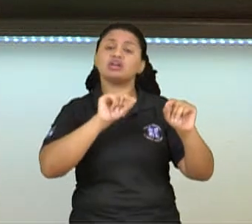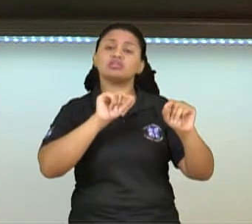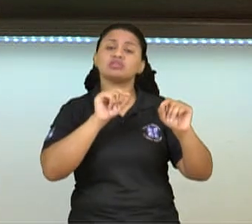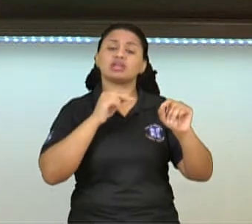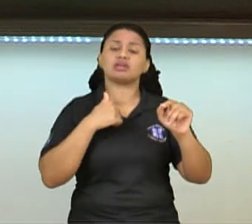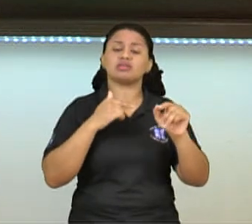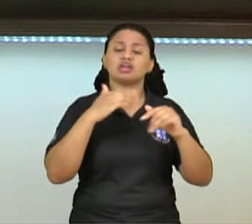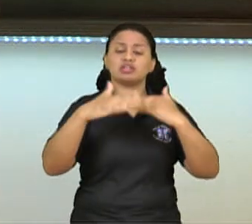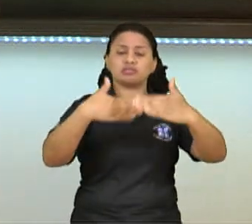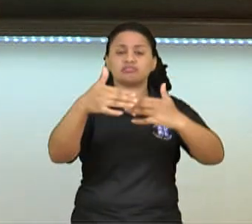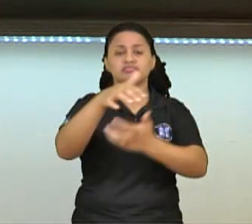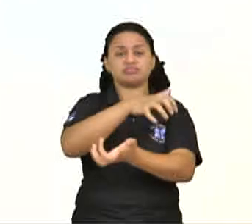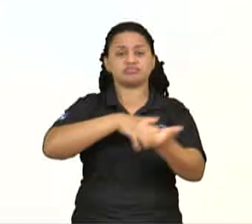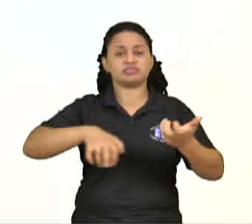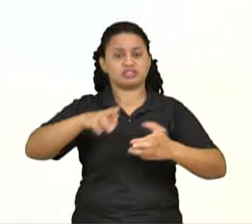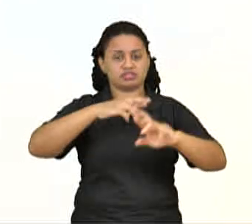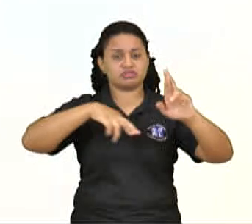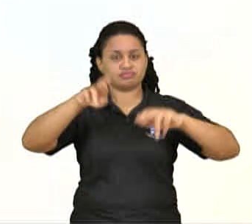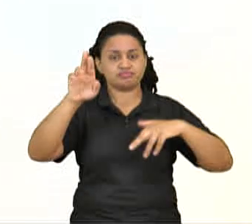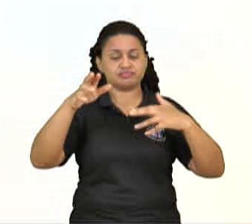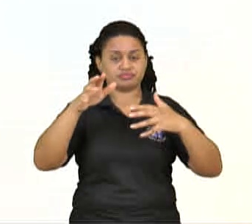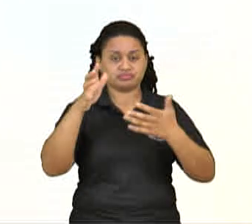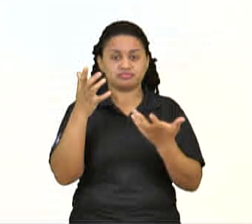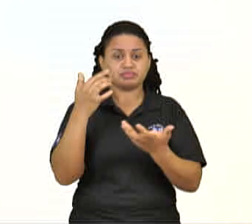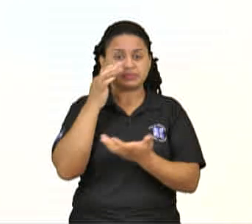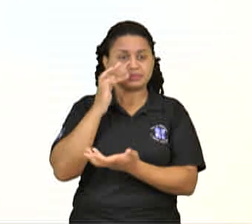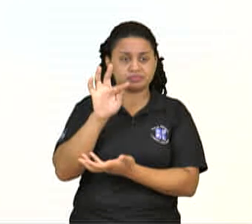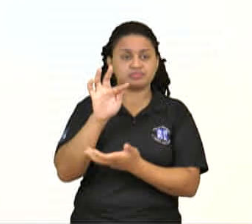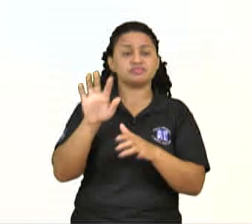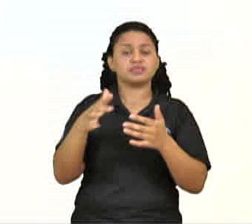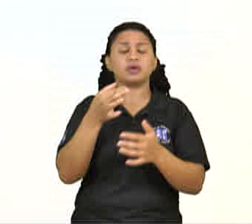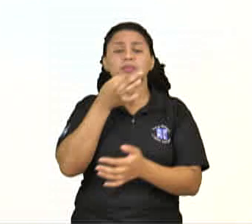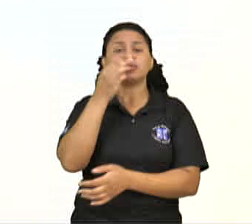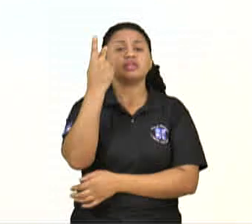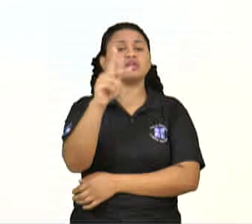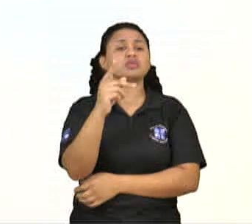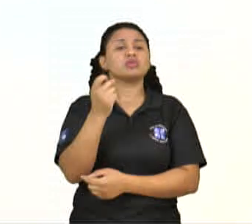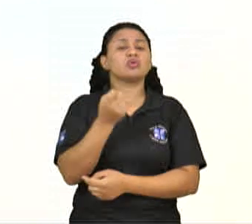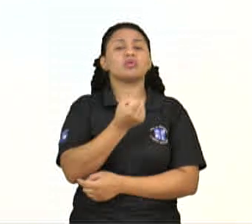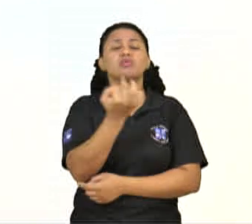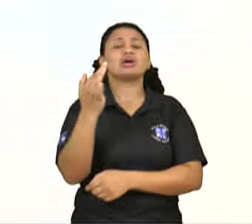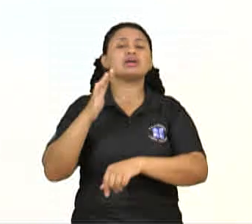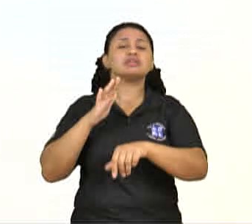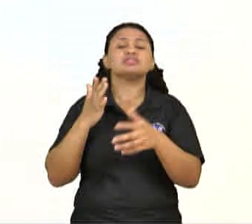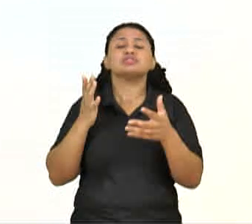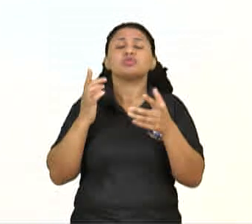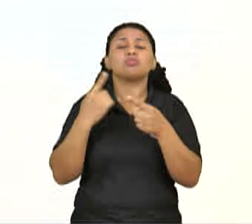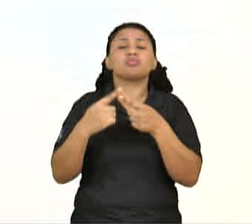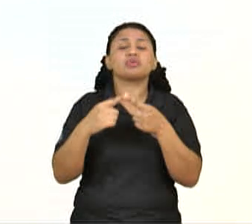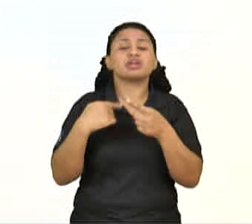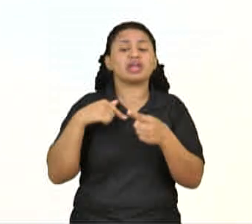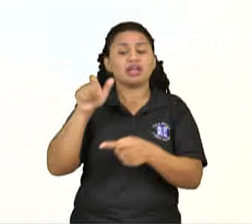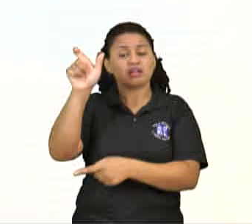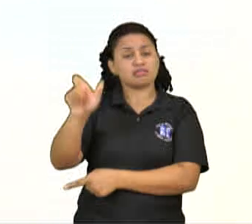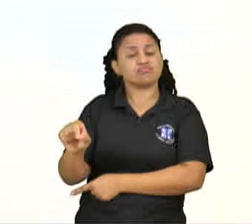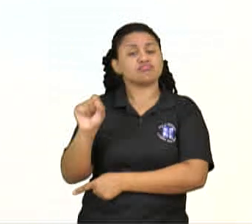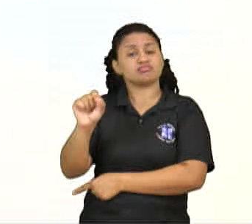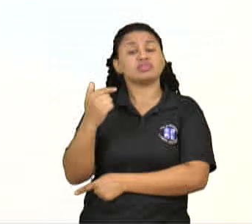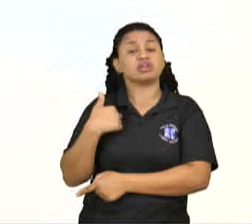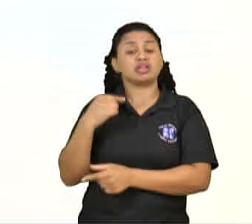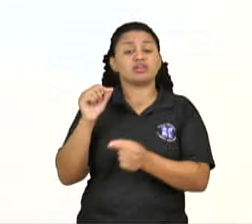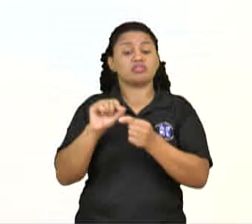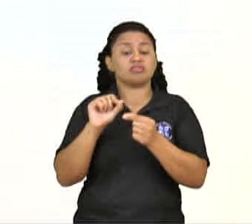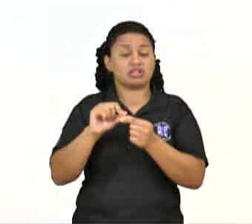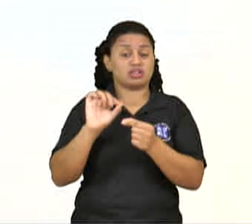da Revolução Francesa. Né? Então, na sua opinião, quais motivos teriam levado Robespierre a